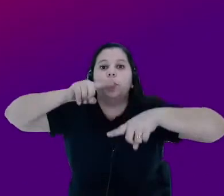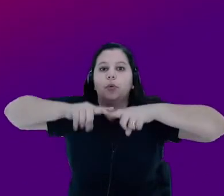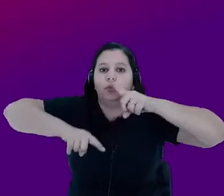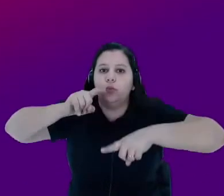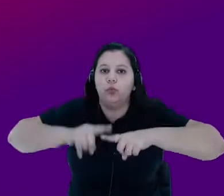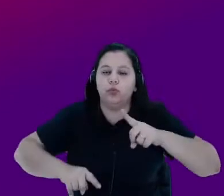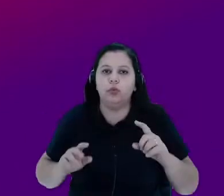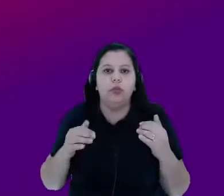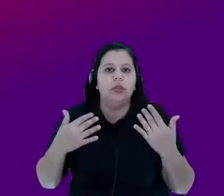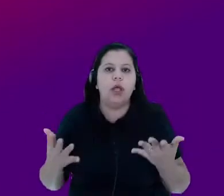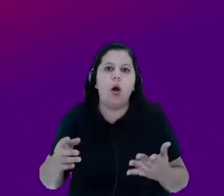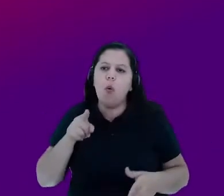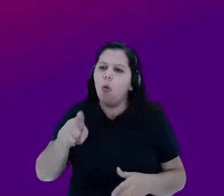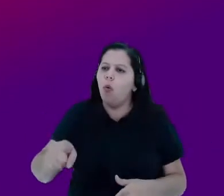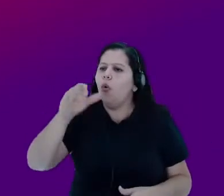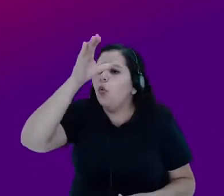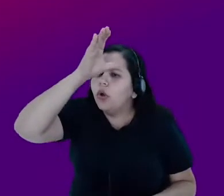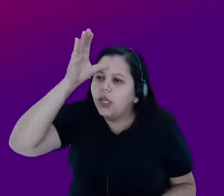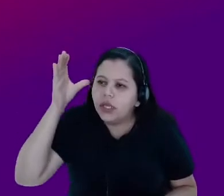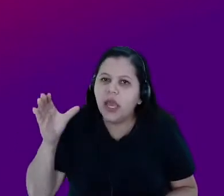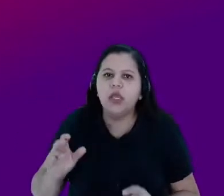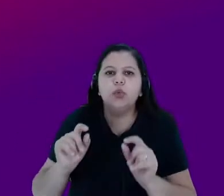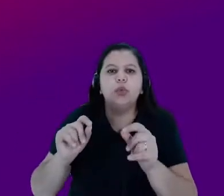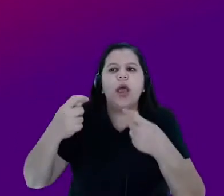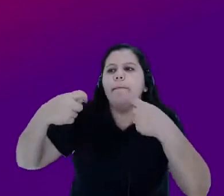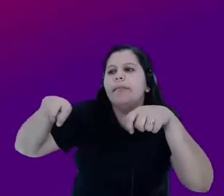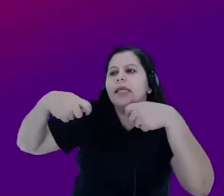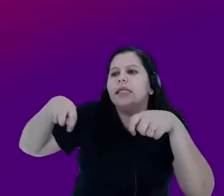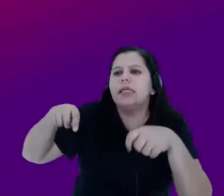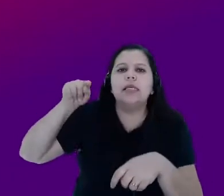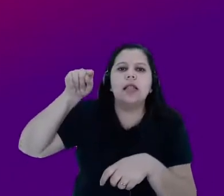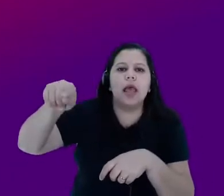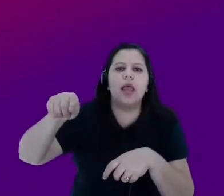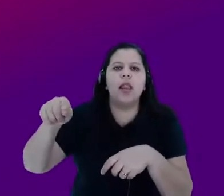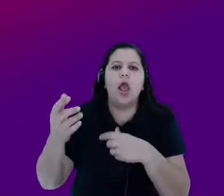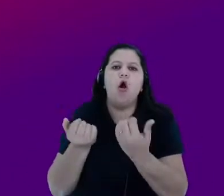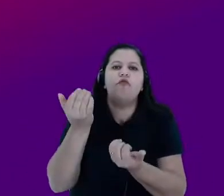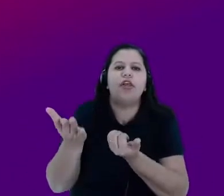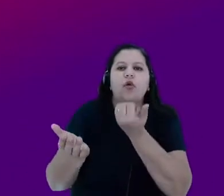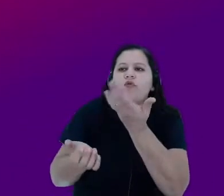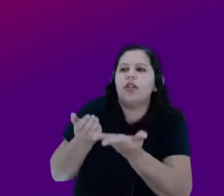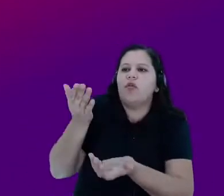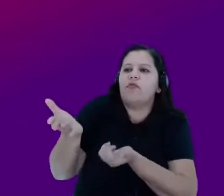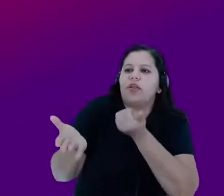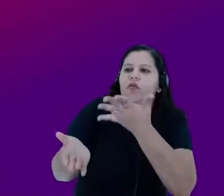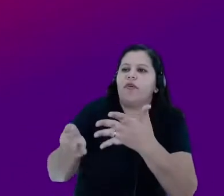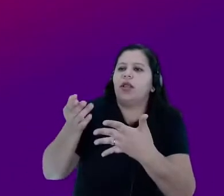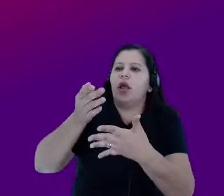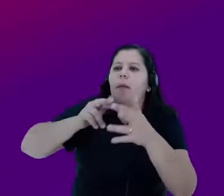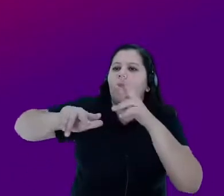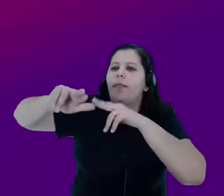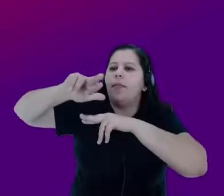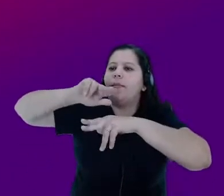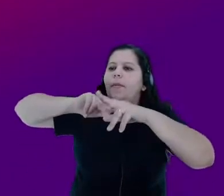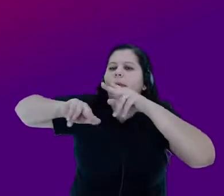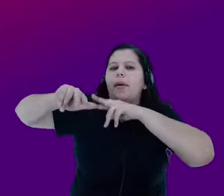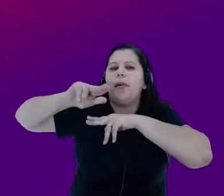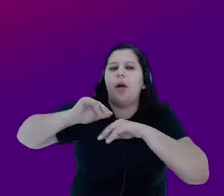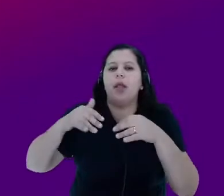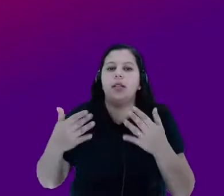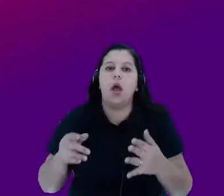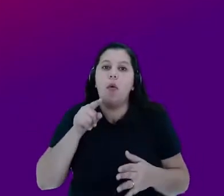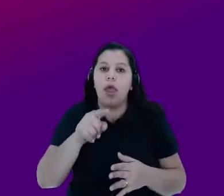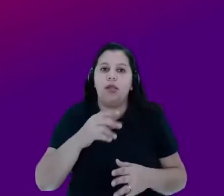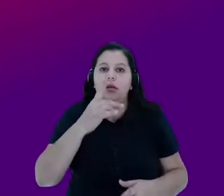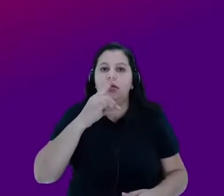necessidade desse cliente? Essa diversificação de ofertas, tá? Então, essa transformação digital, ela faz com que